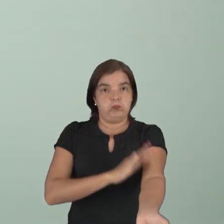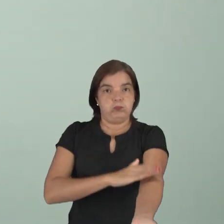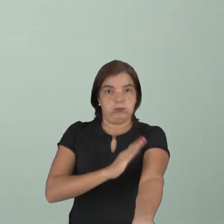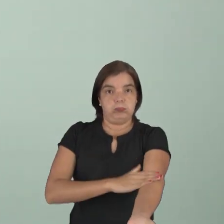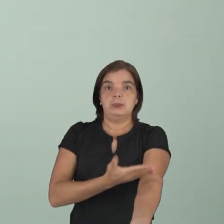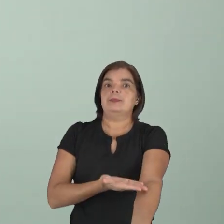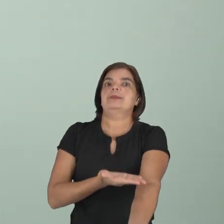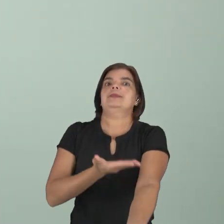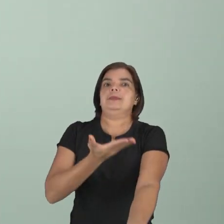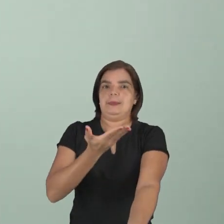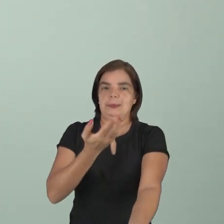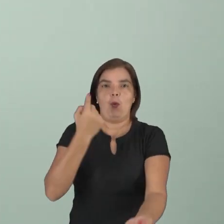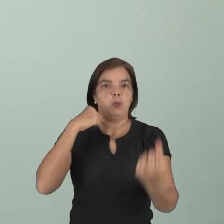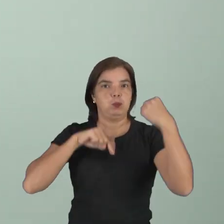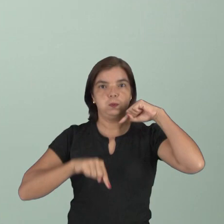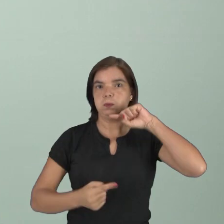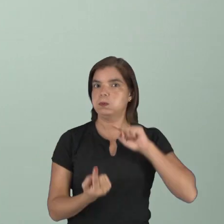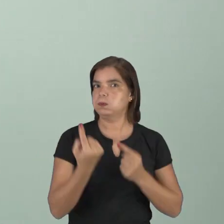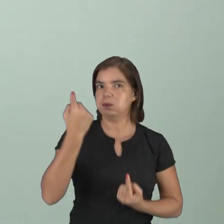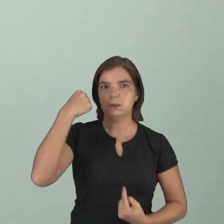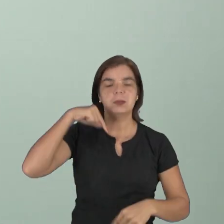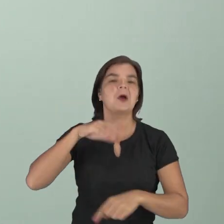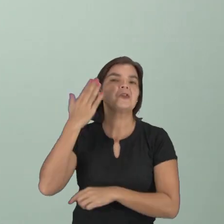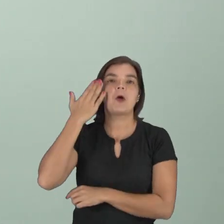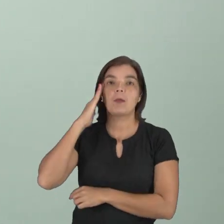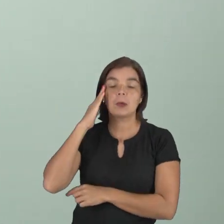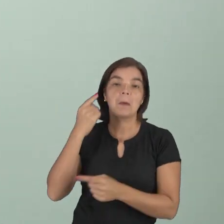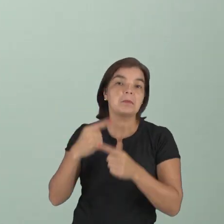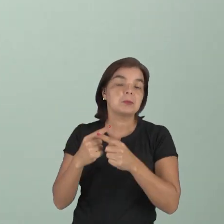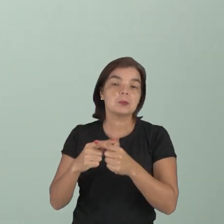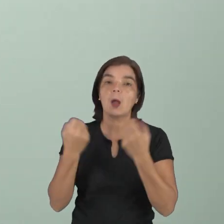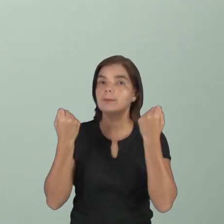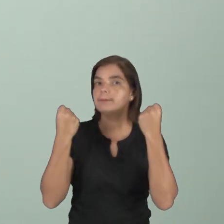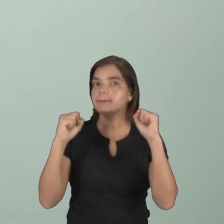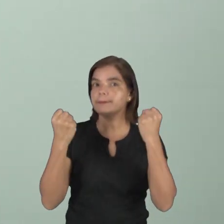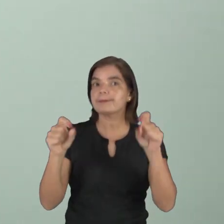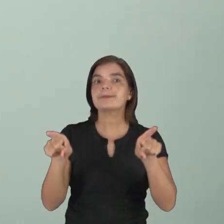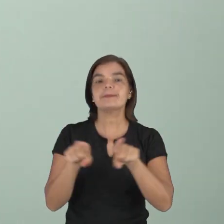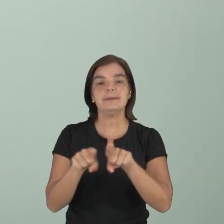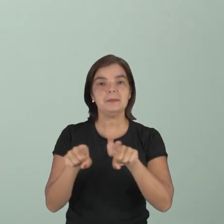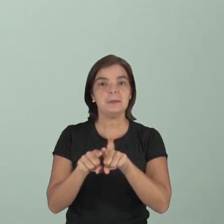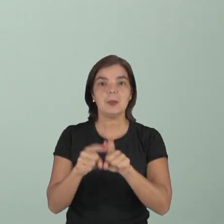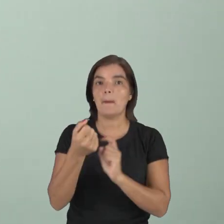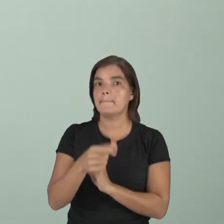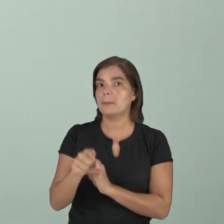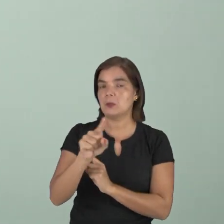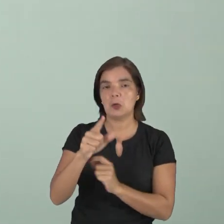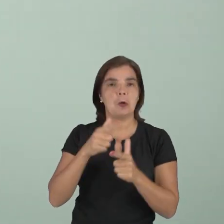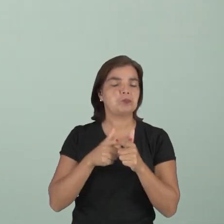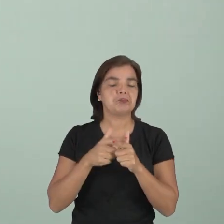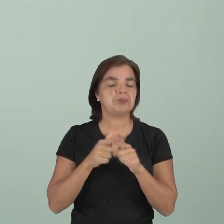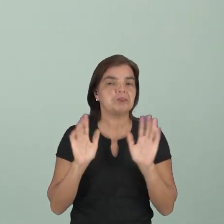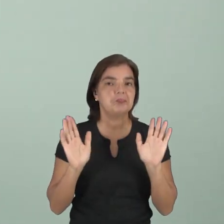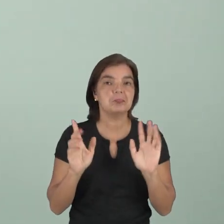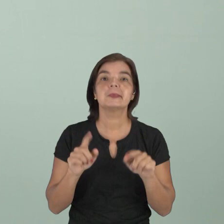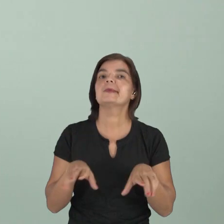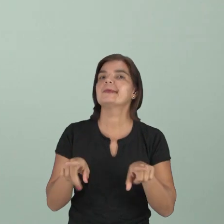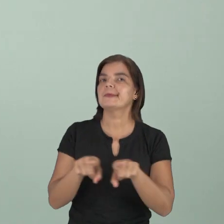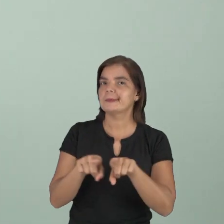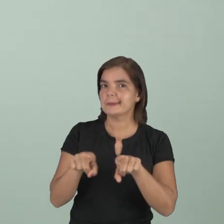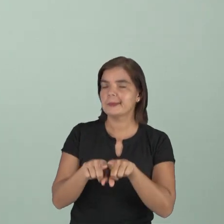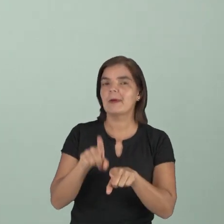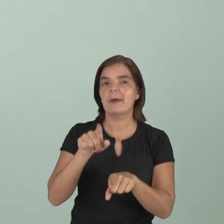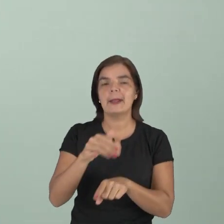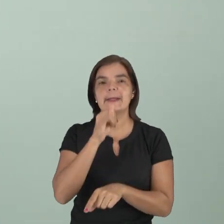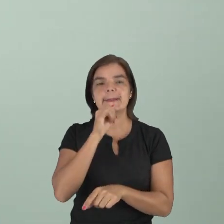sanguínea de repente está um pouco mais alta, isso de uma forma compreensível, porque você está fazendo exercício físico, não necessariamente é um problema. E se, por exemplo,